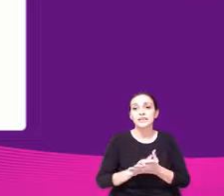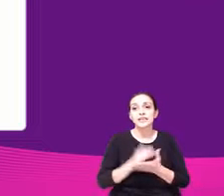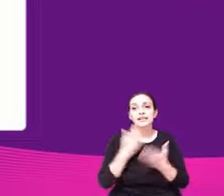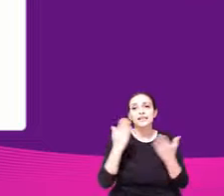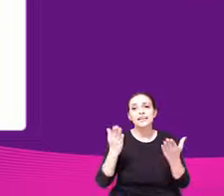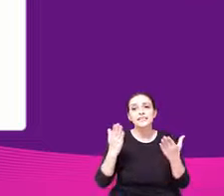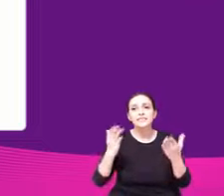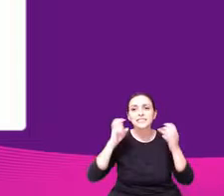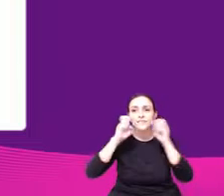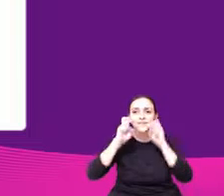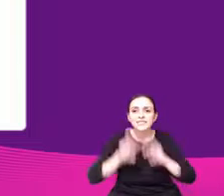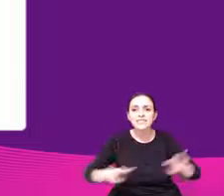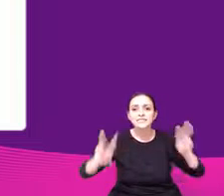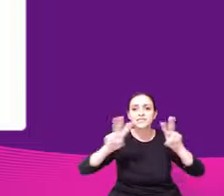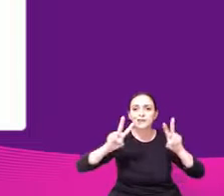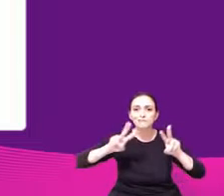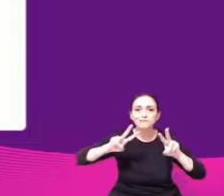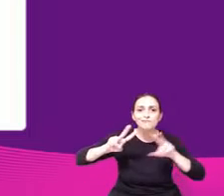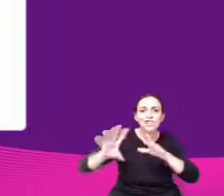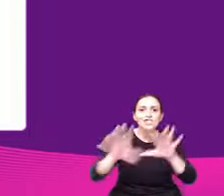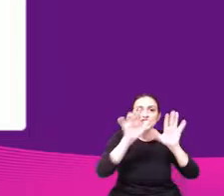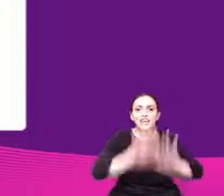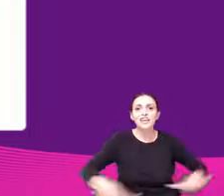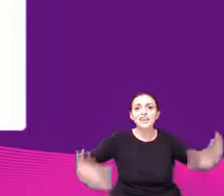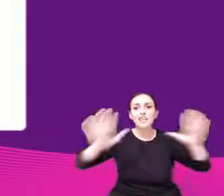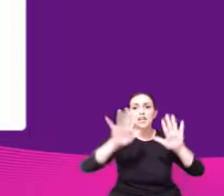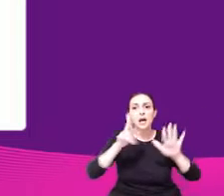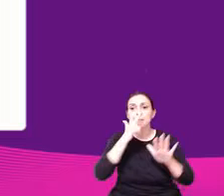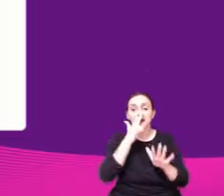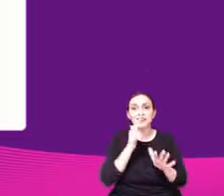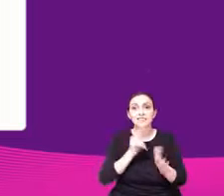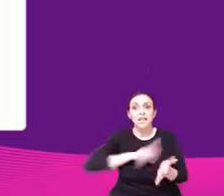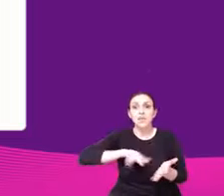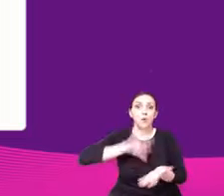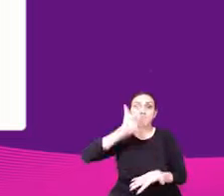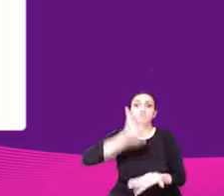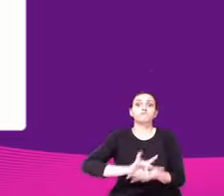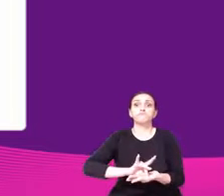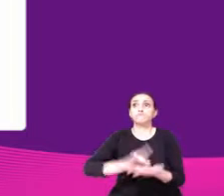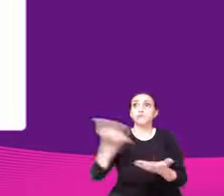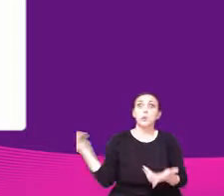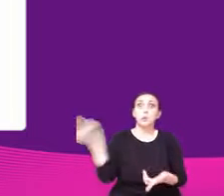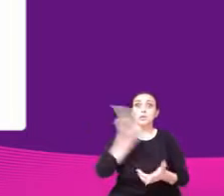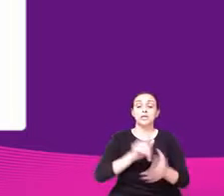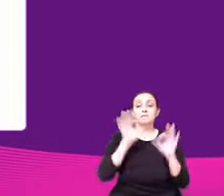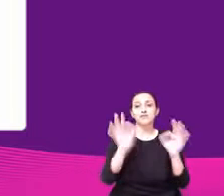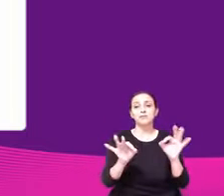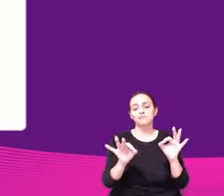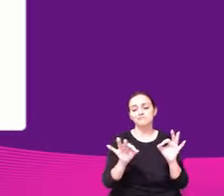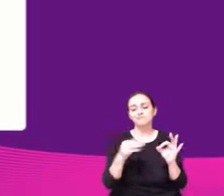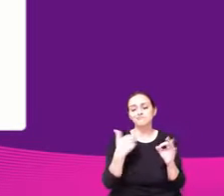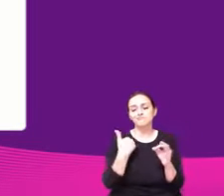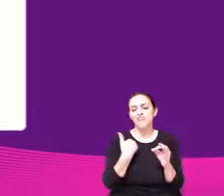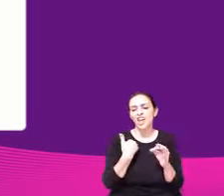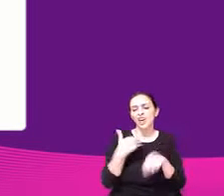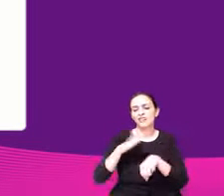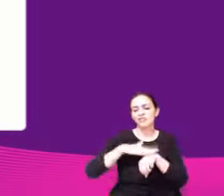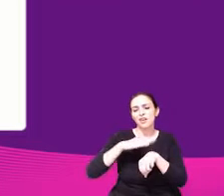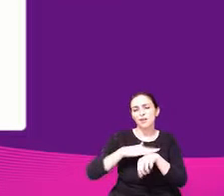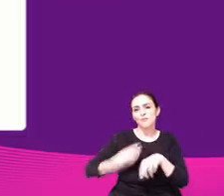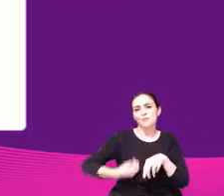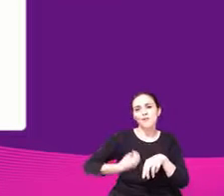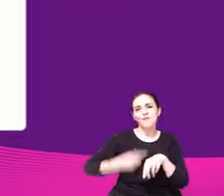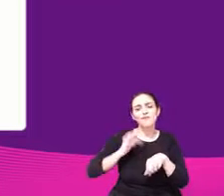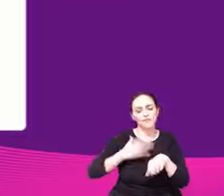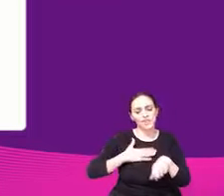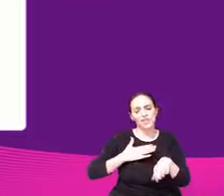visão integrada da doença renal crônica, ela nem é uma realidade, né? Eu, né, passei algum tempo da minha vida em